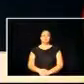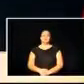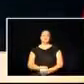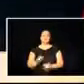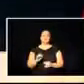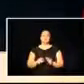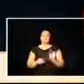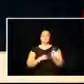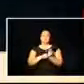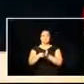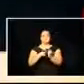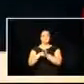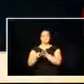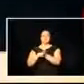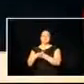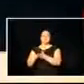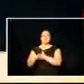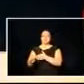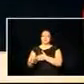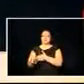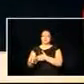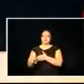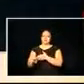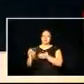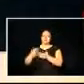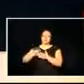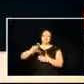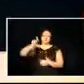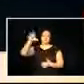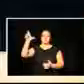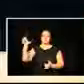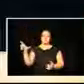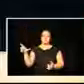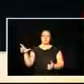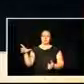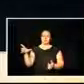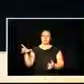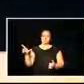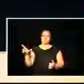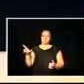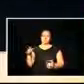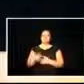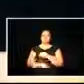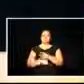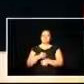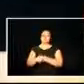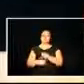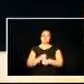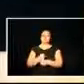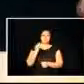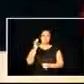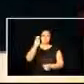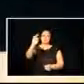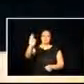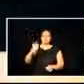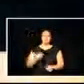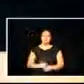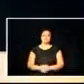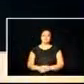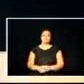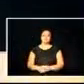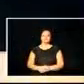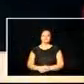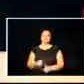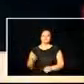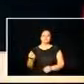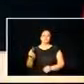de sua execução por um período superior a 2 exercícios. Nós temos aqui que os atos que criarem ou aumentarem despesa